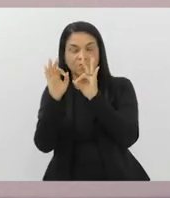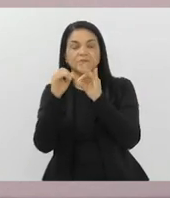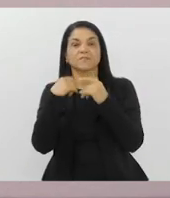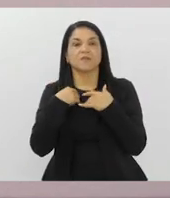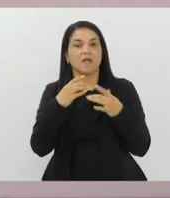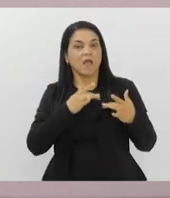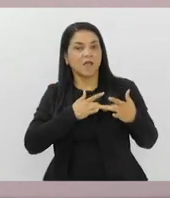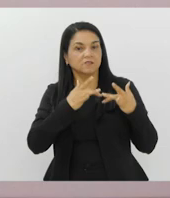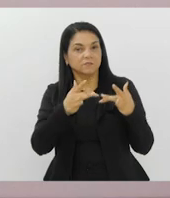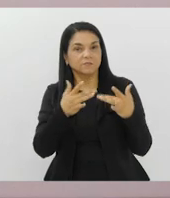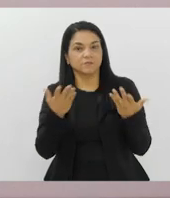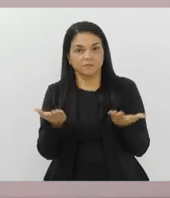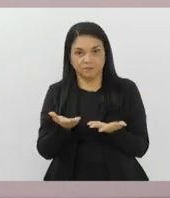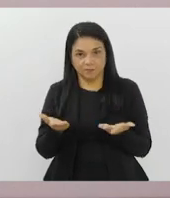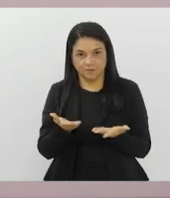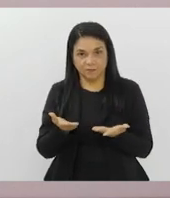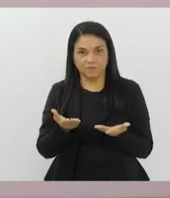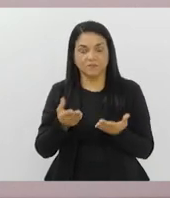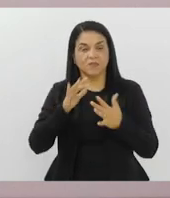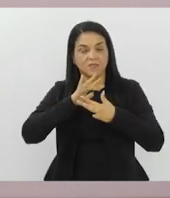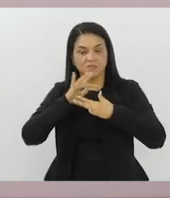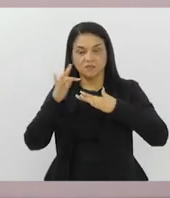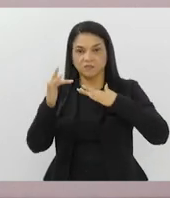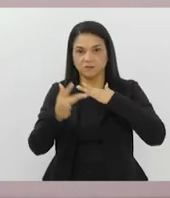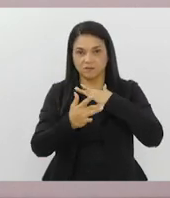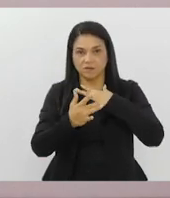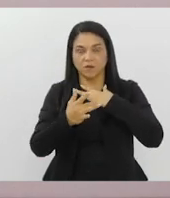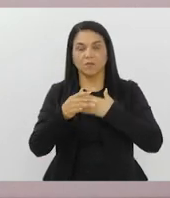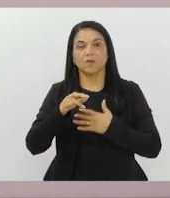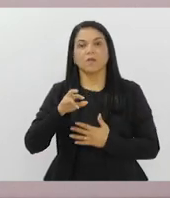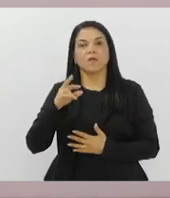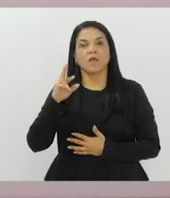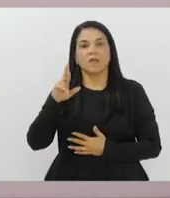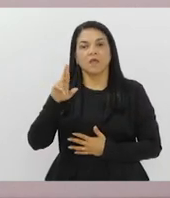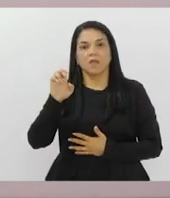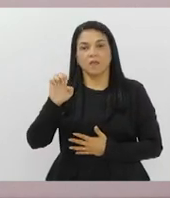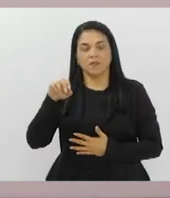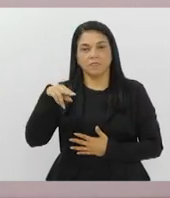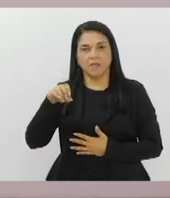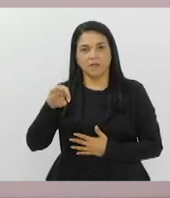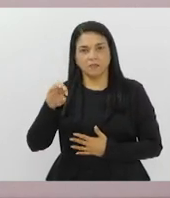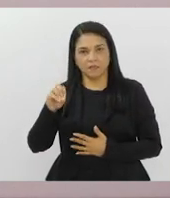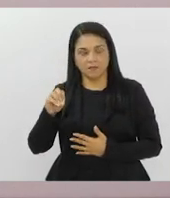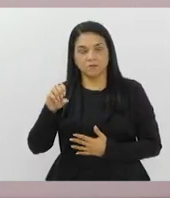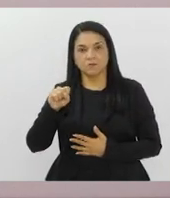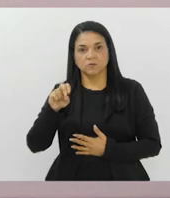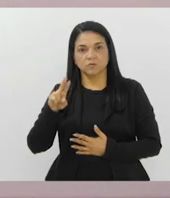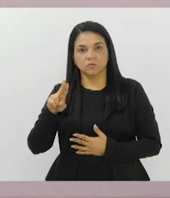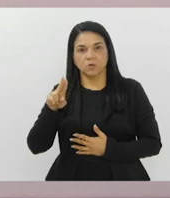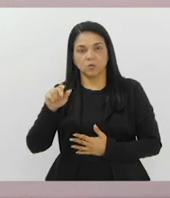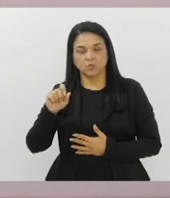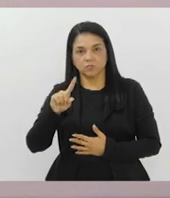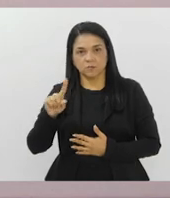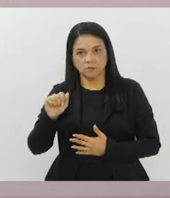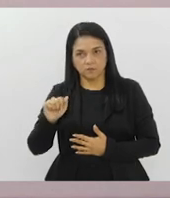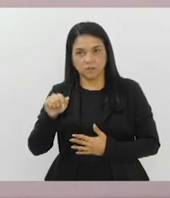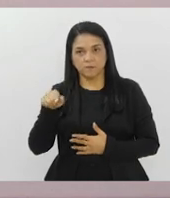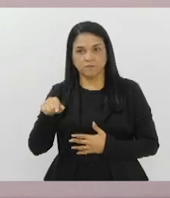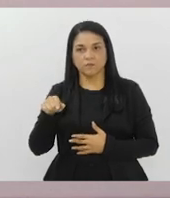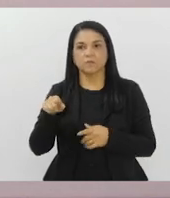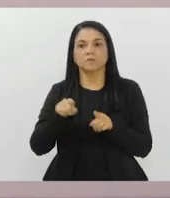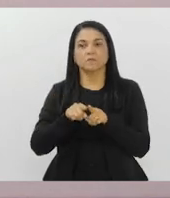disposição. A nossa rede social é Renata Souza Rio, o nosso site é